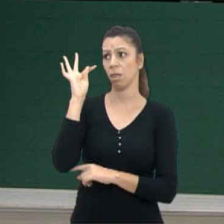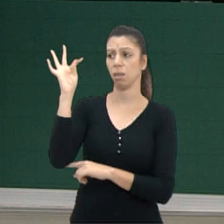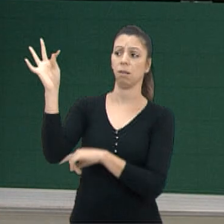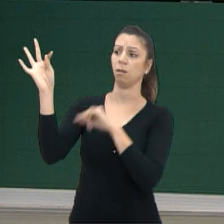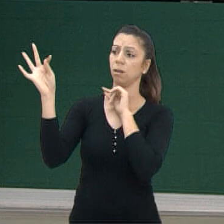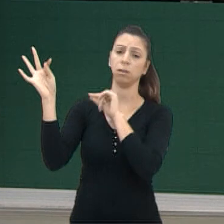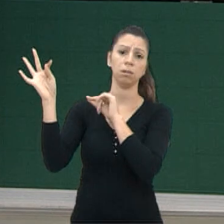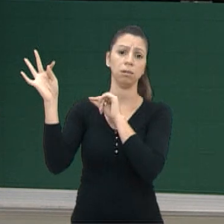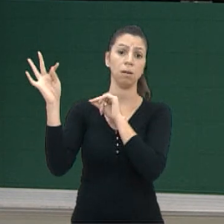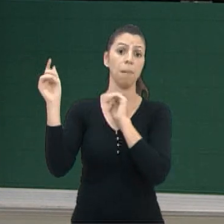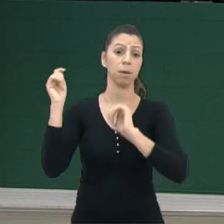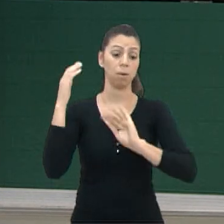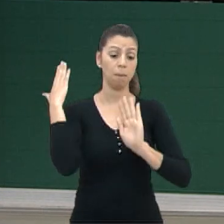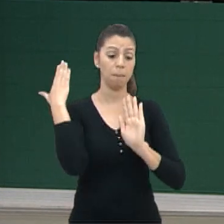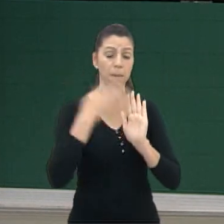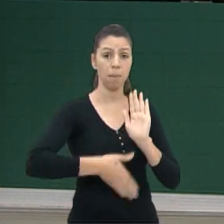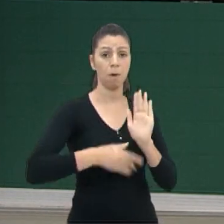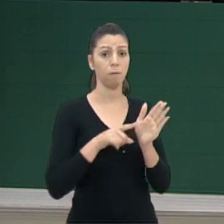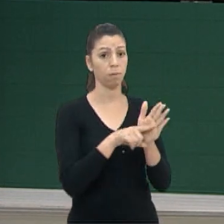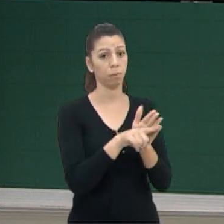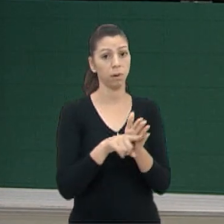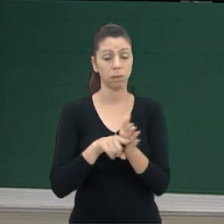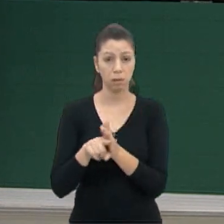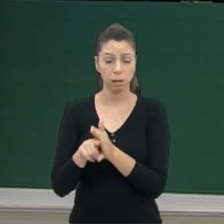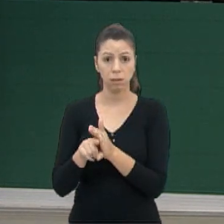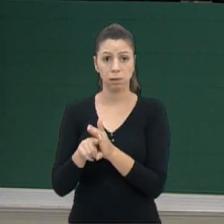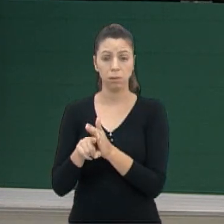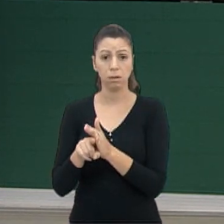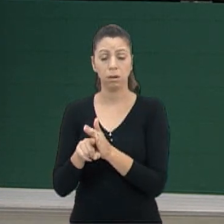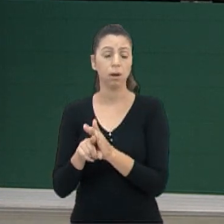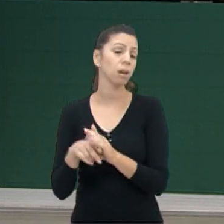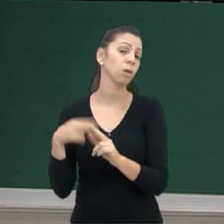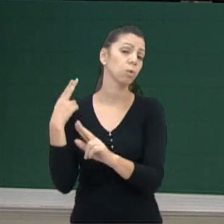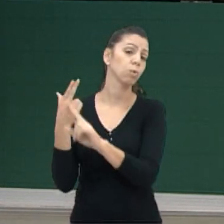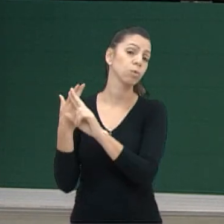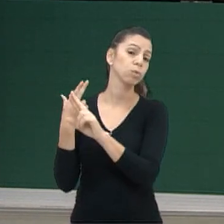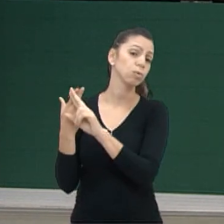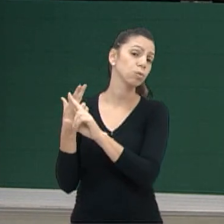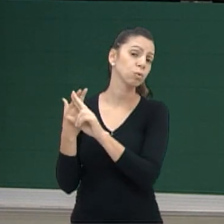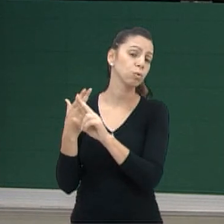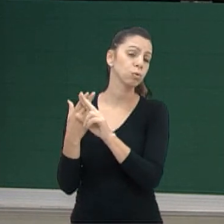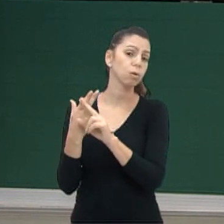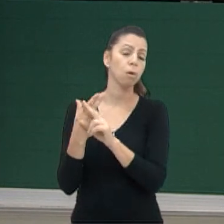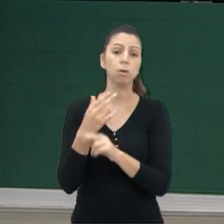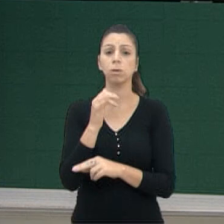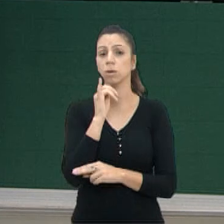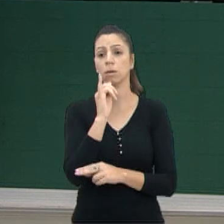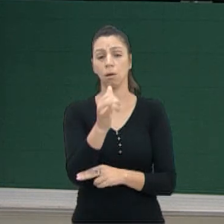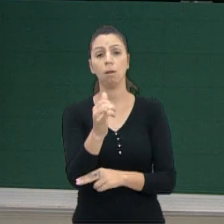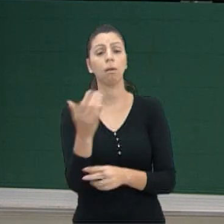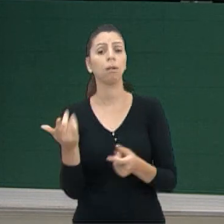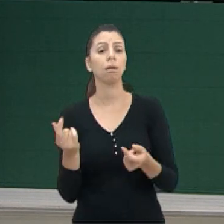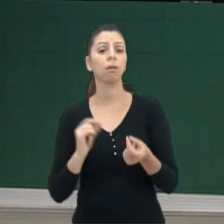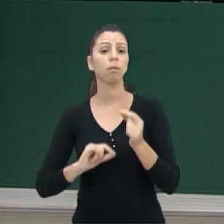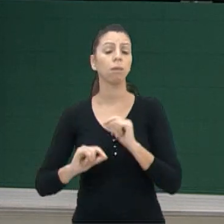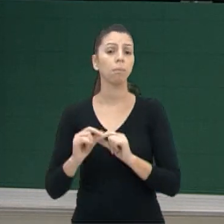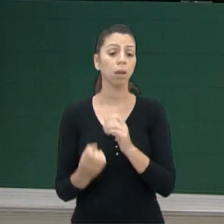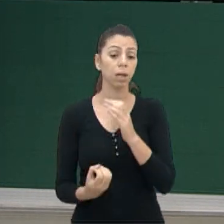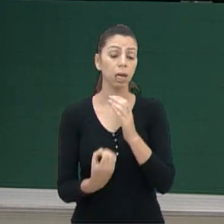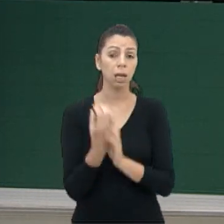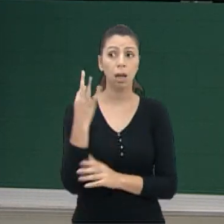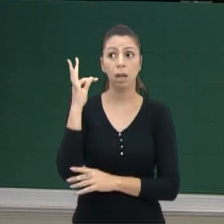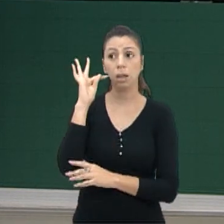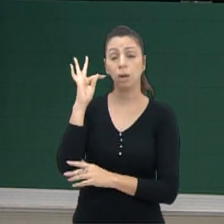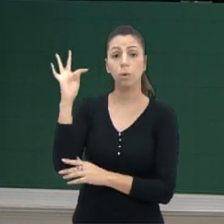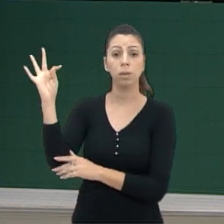alguma prova ou alguma pesquisa. O que ele usou de argumentos, plural, para criar a